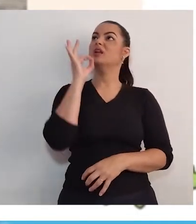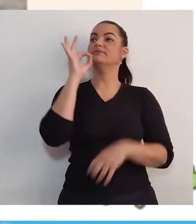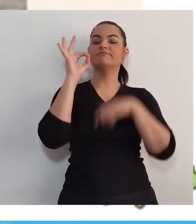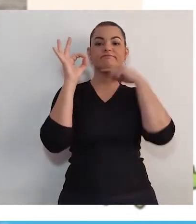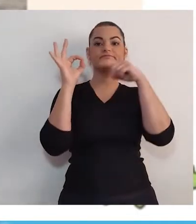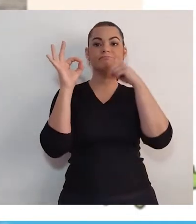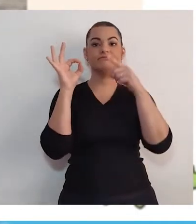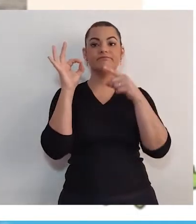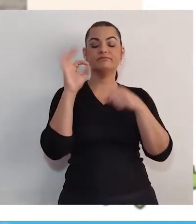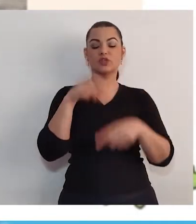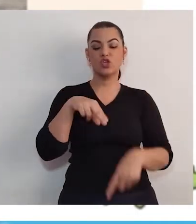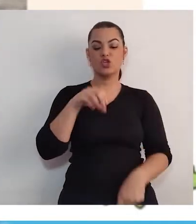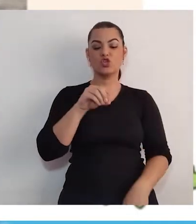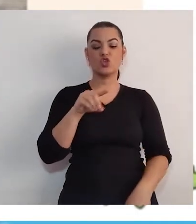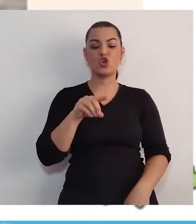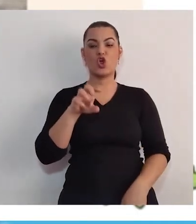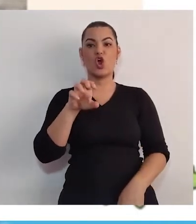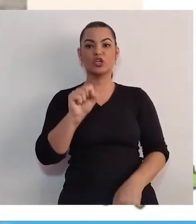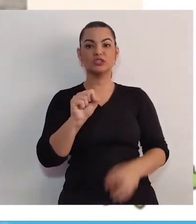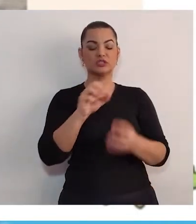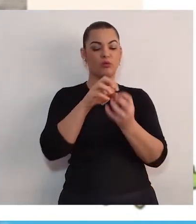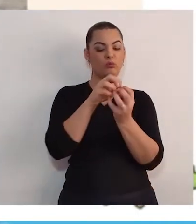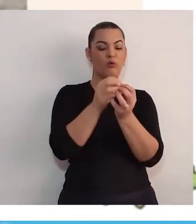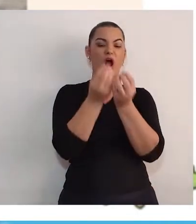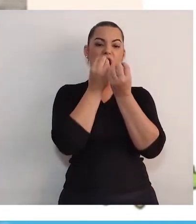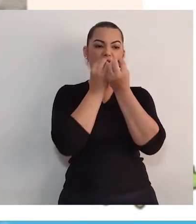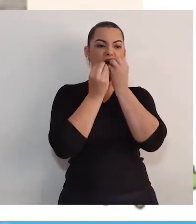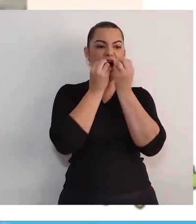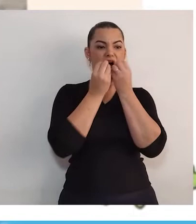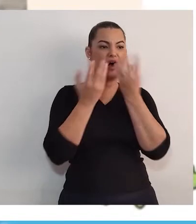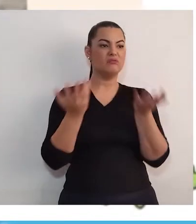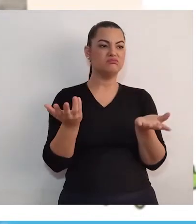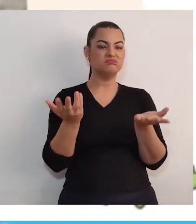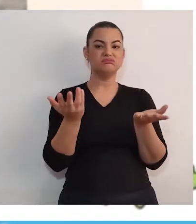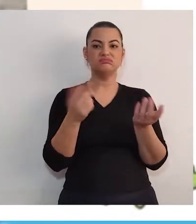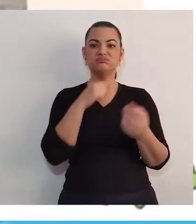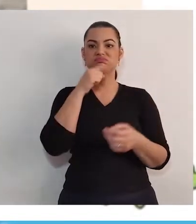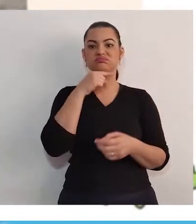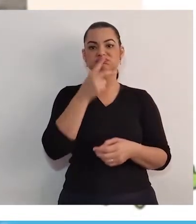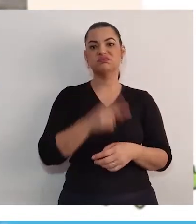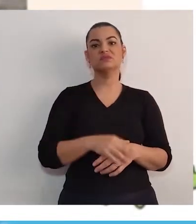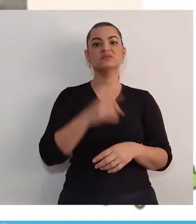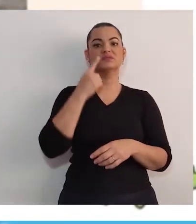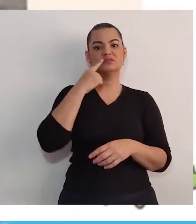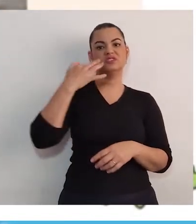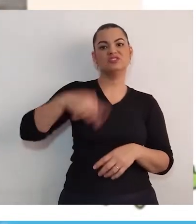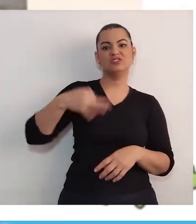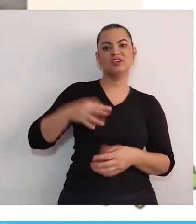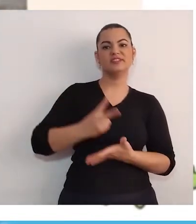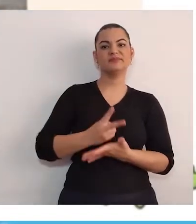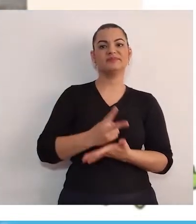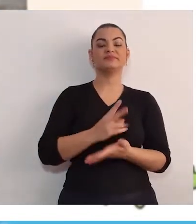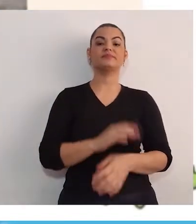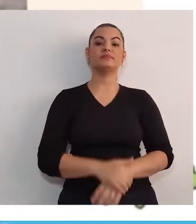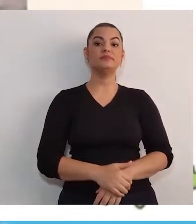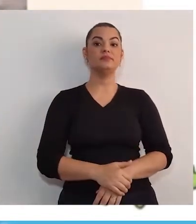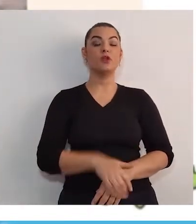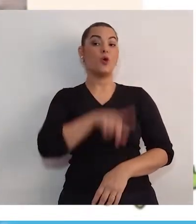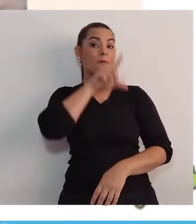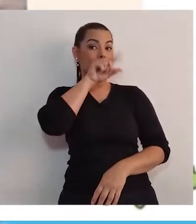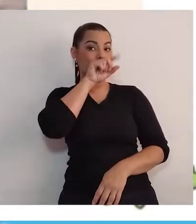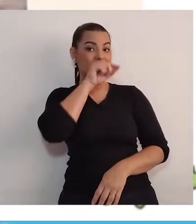na boca. E o dente ainda doía. 10